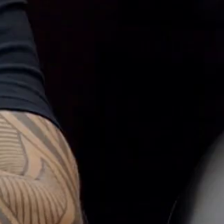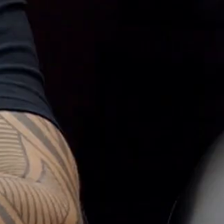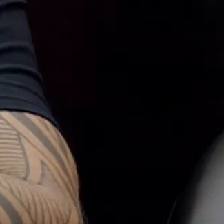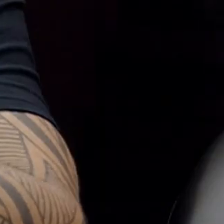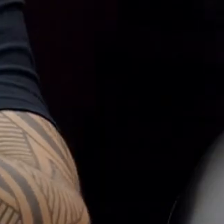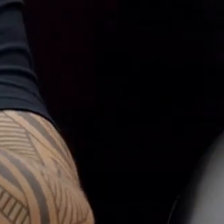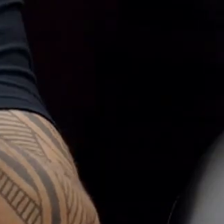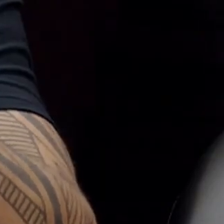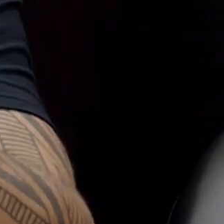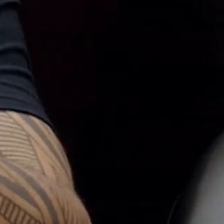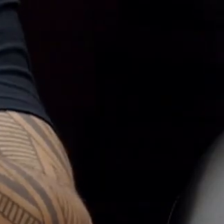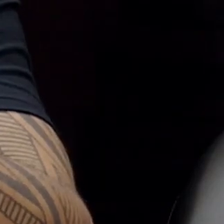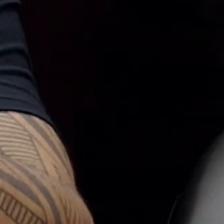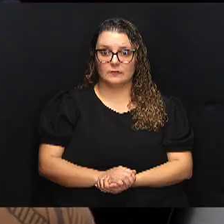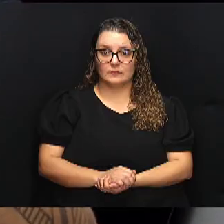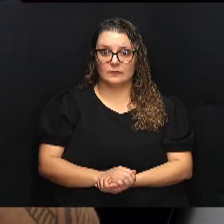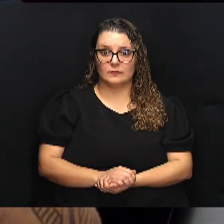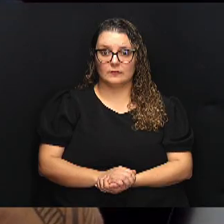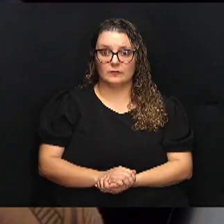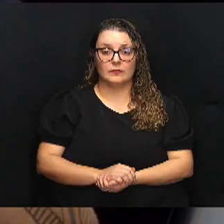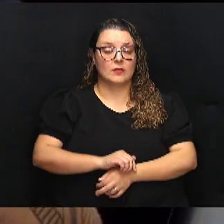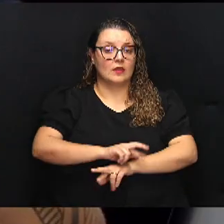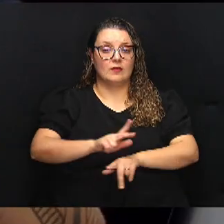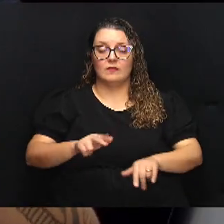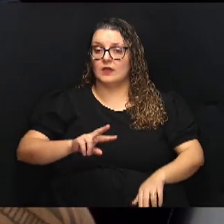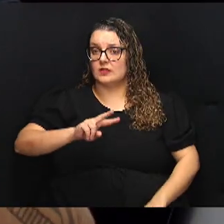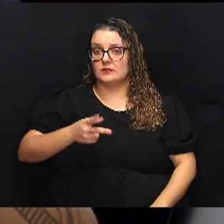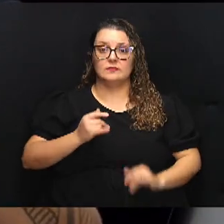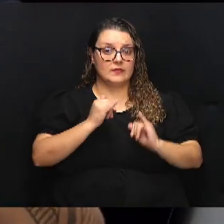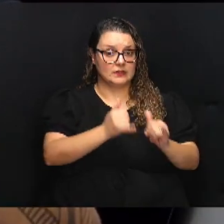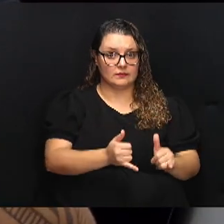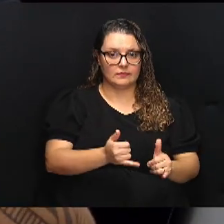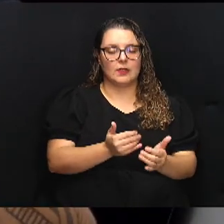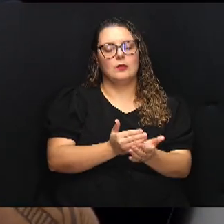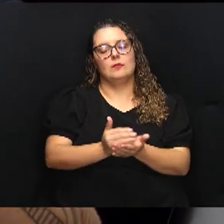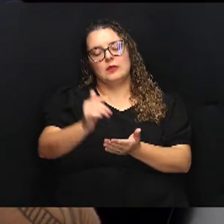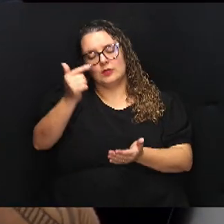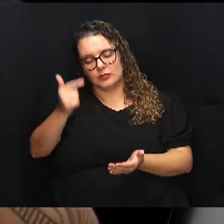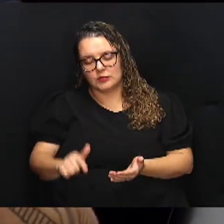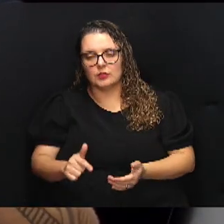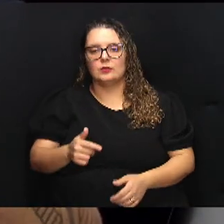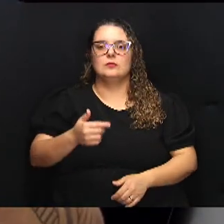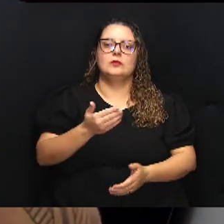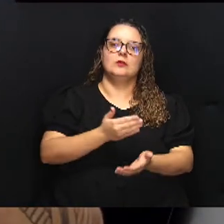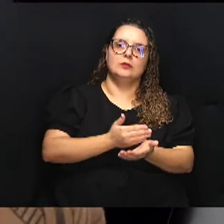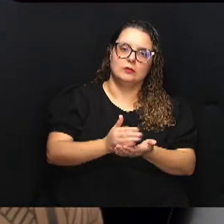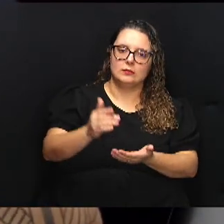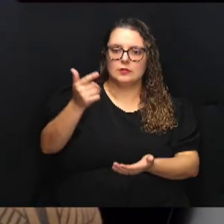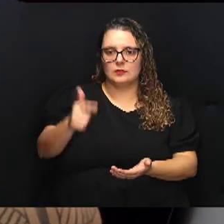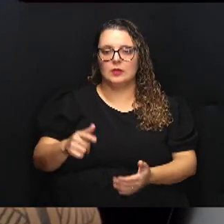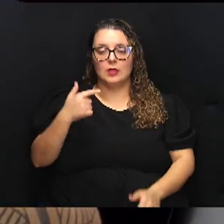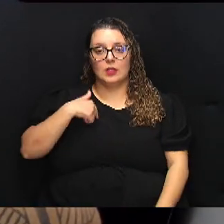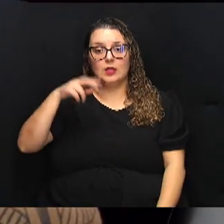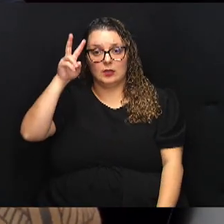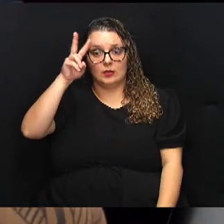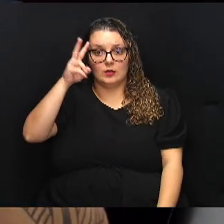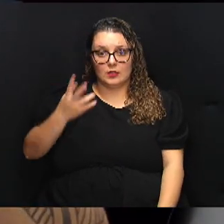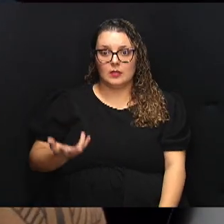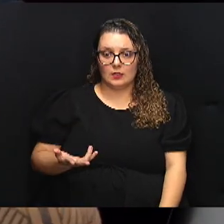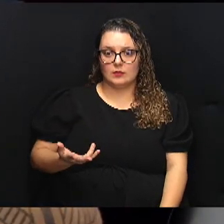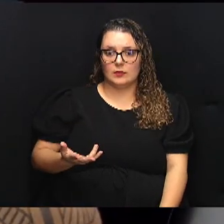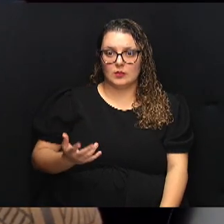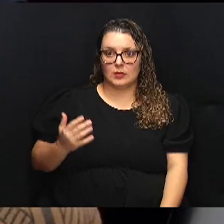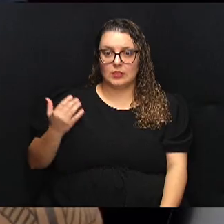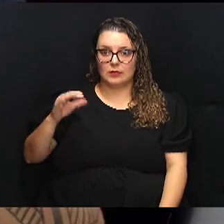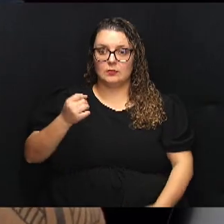Você vai desistir várias vezes e todas as vezes tem que recomeçar e continuar. Porque eu lembro uma vez que eu postei